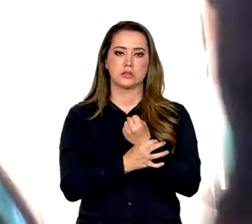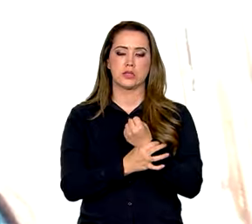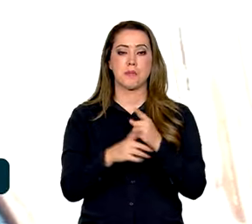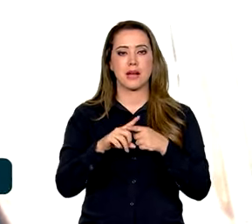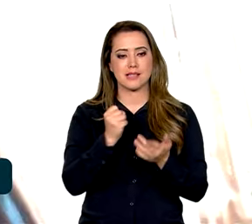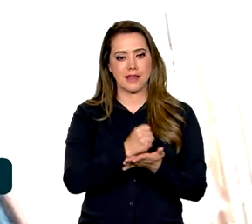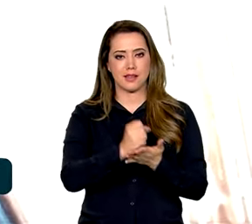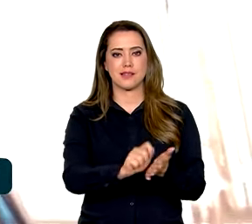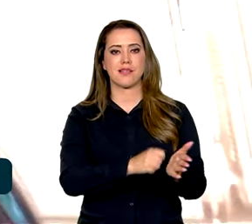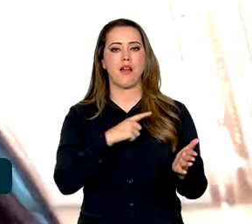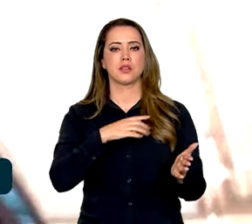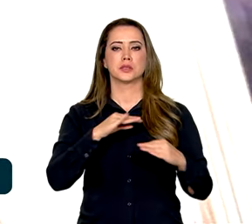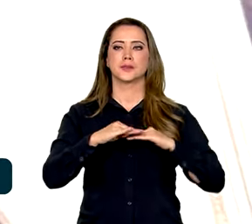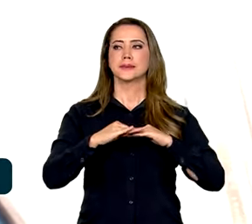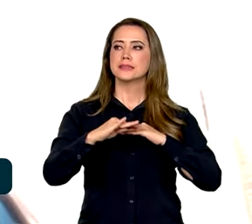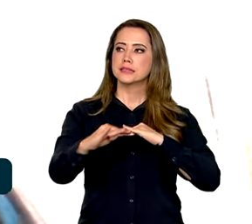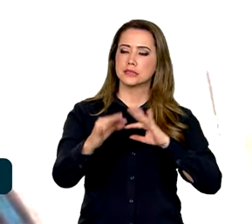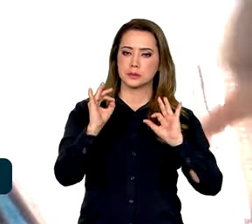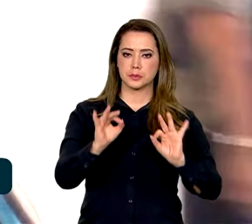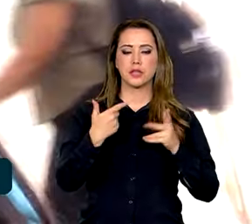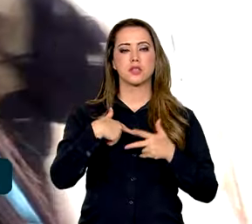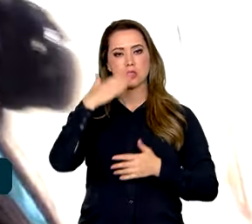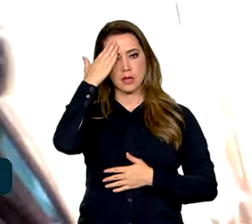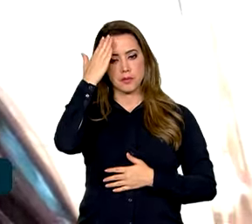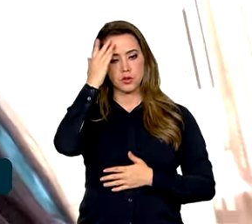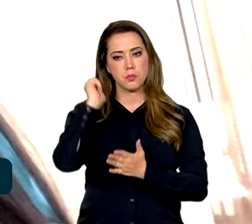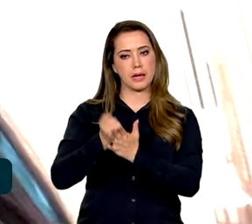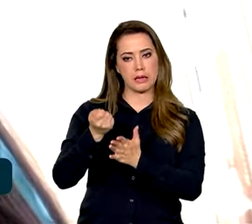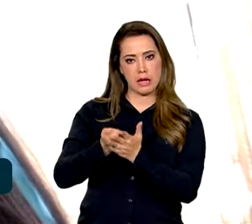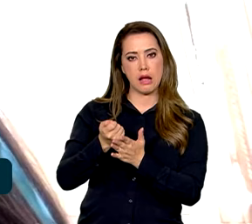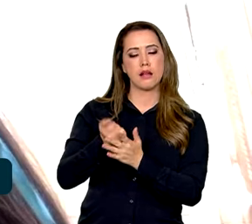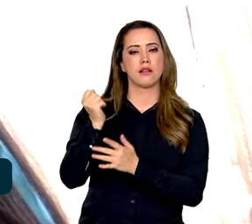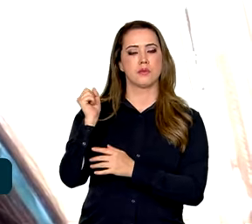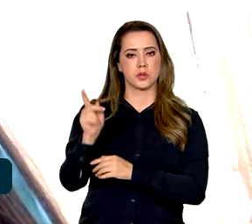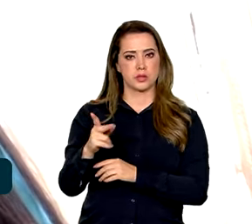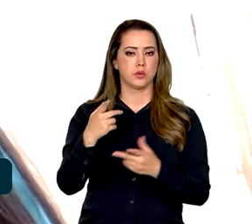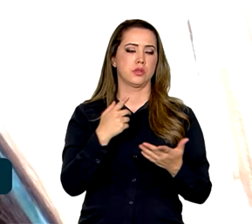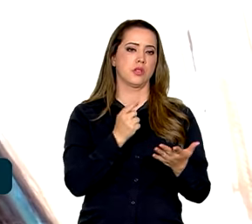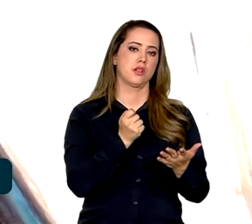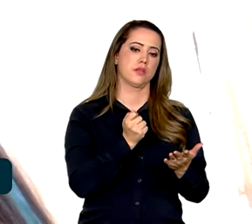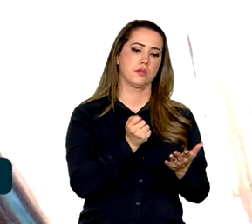gente tem aquela estabilidade de estar ali contribuindo, de